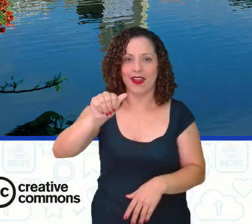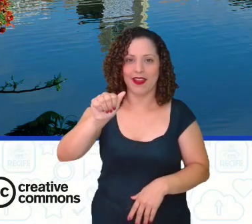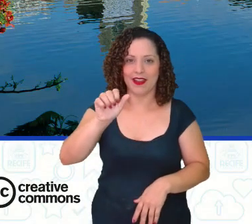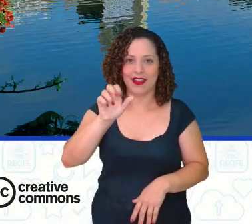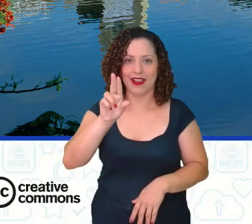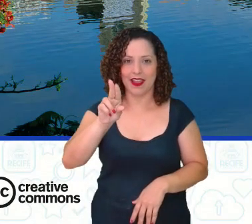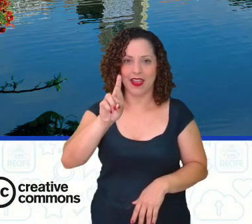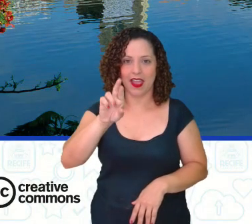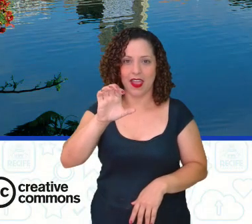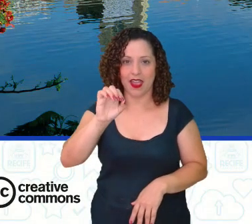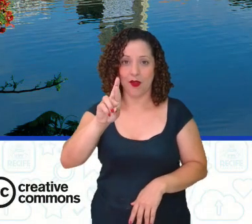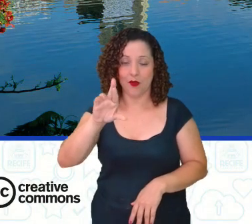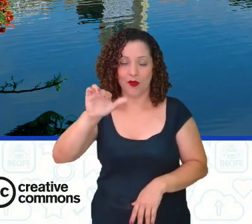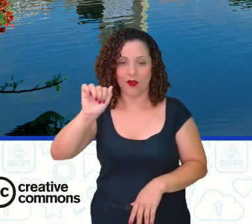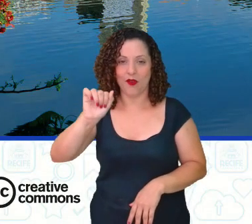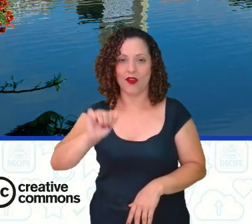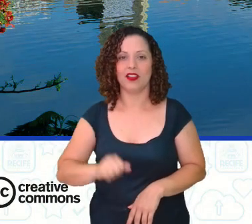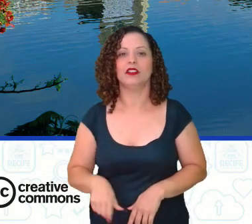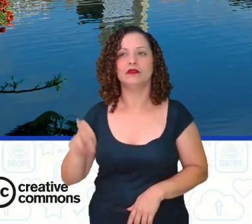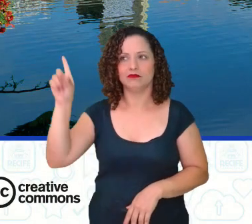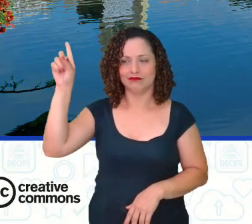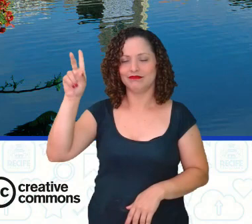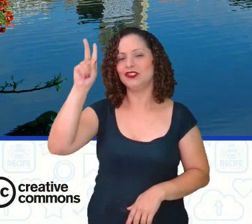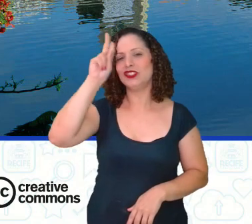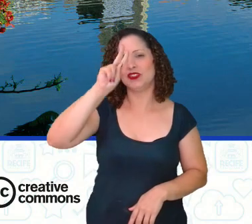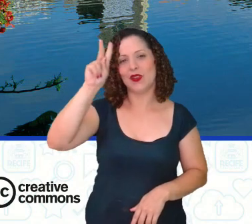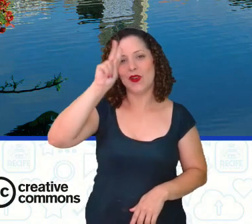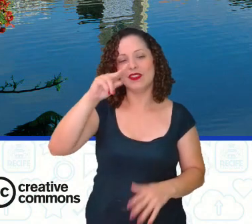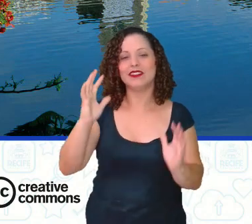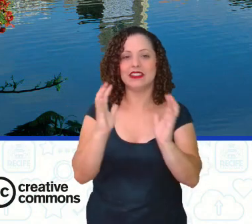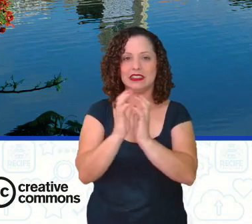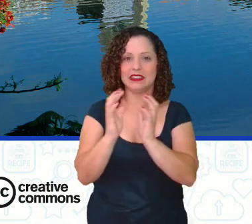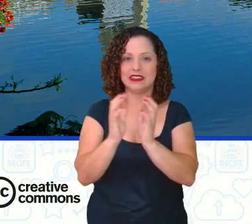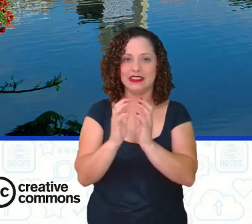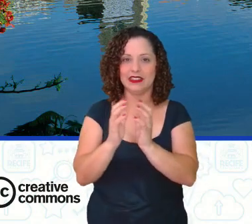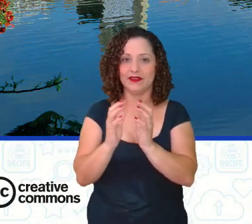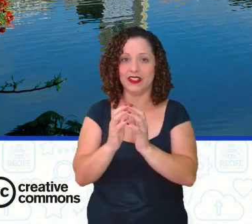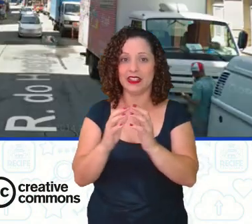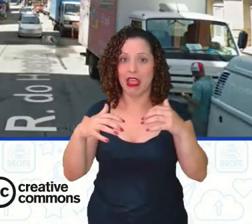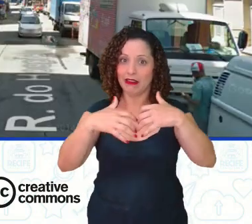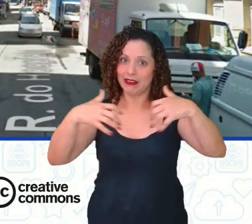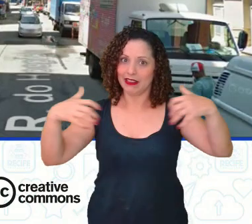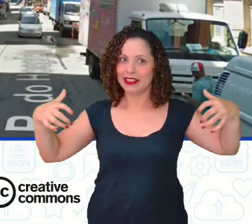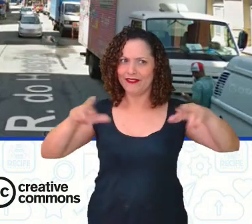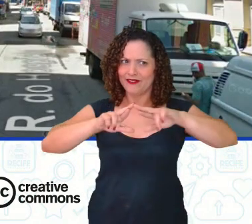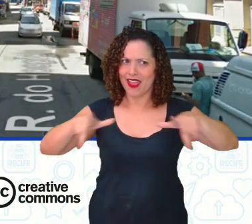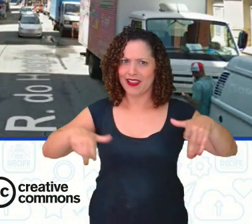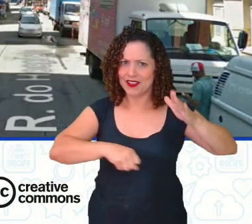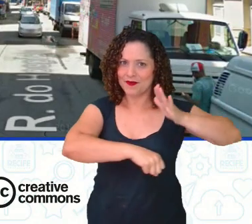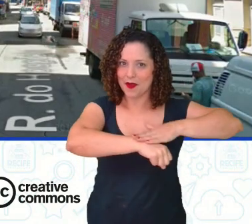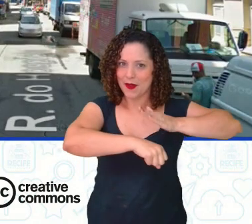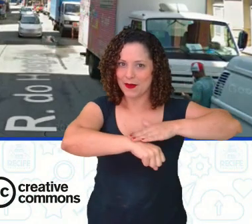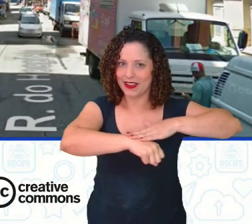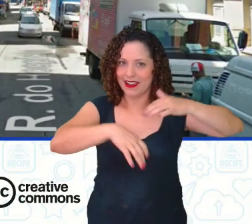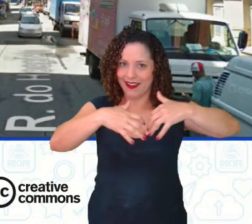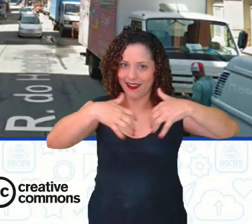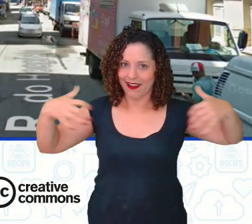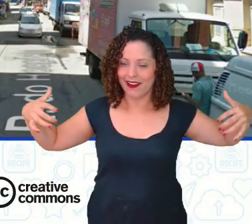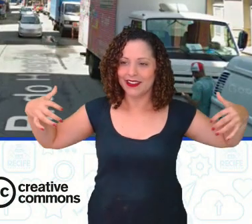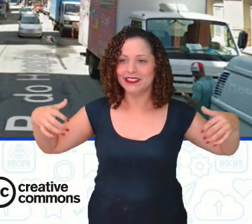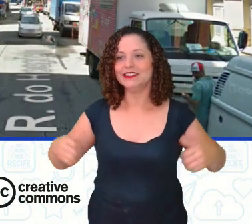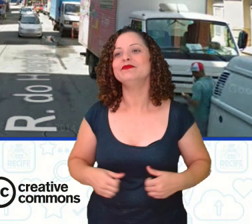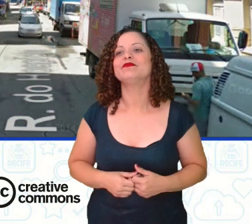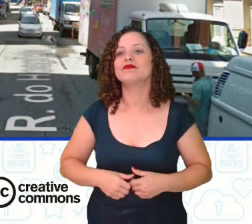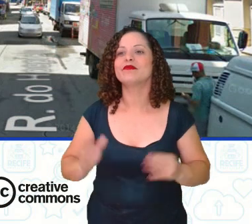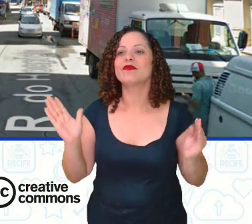justamente. Outro recorte aqui histórico, comparando um período com o outro. Professor, ficou